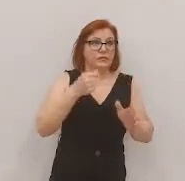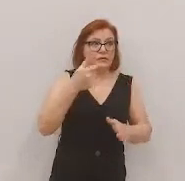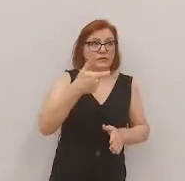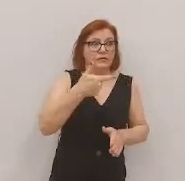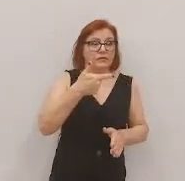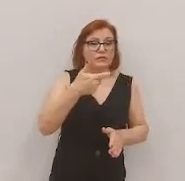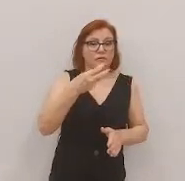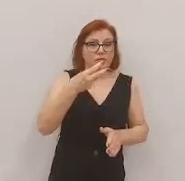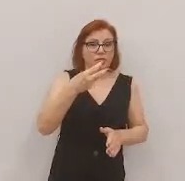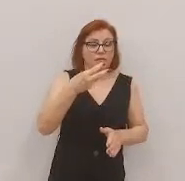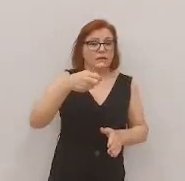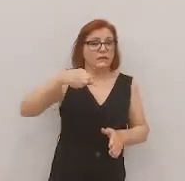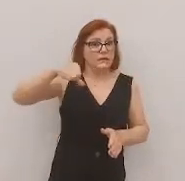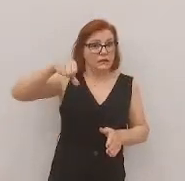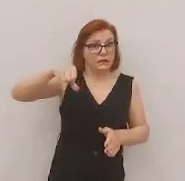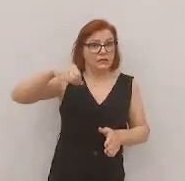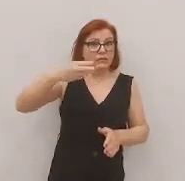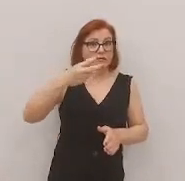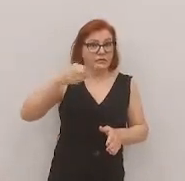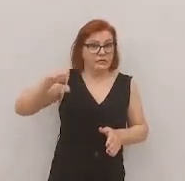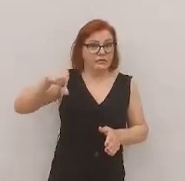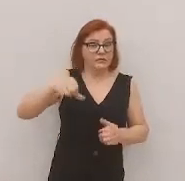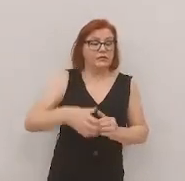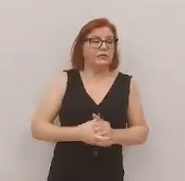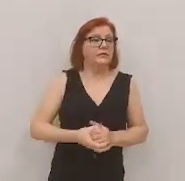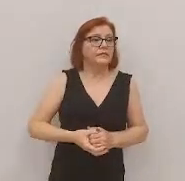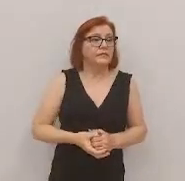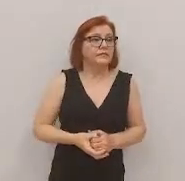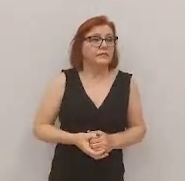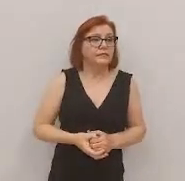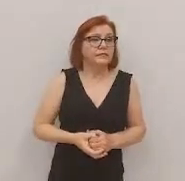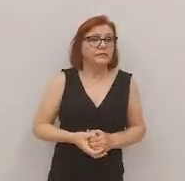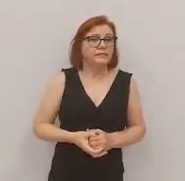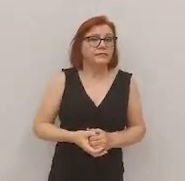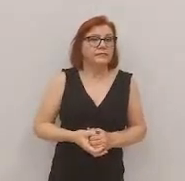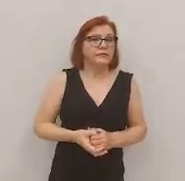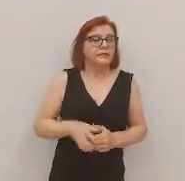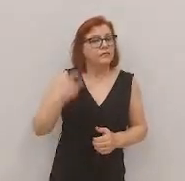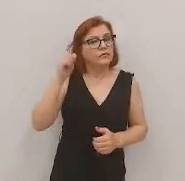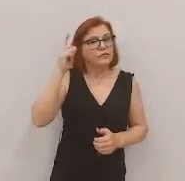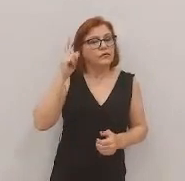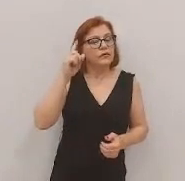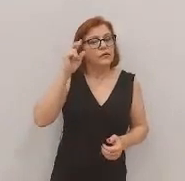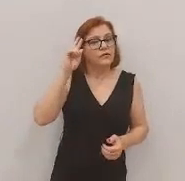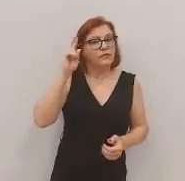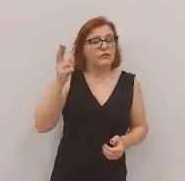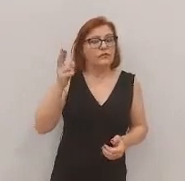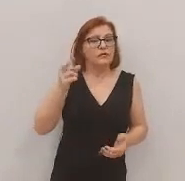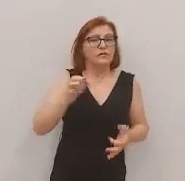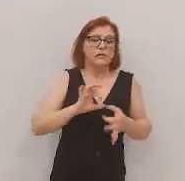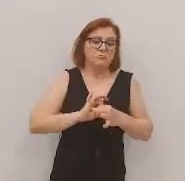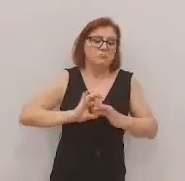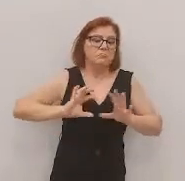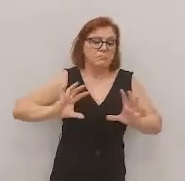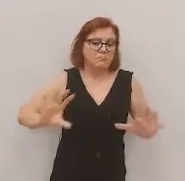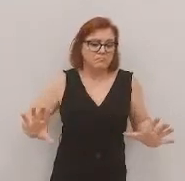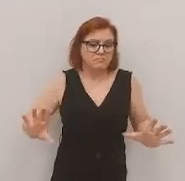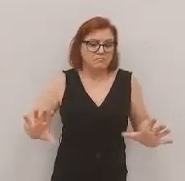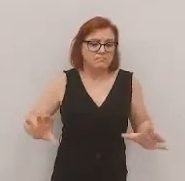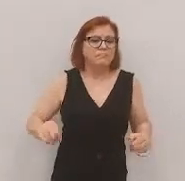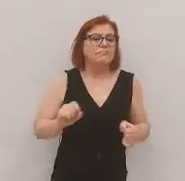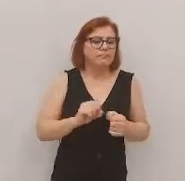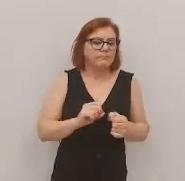O Senhor permite, ou o Senhor não permite. Oh,